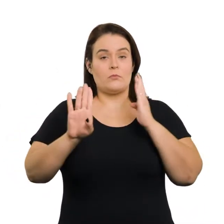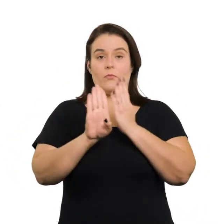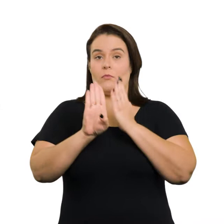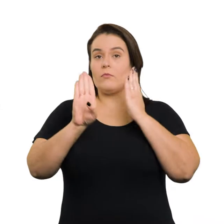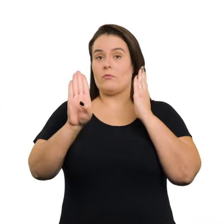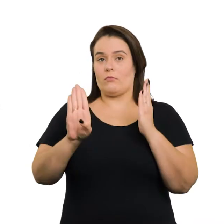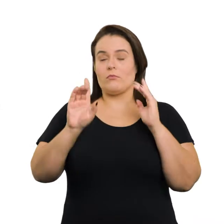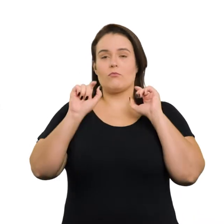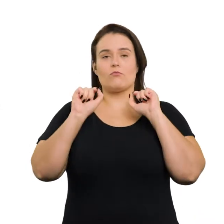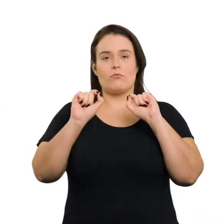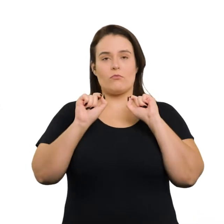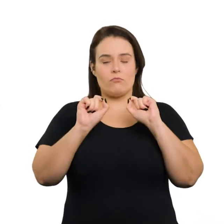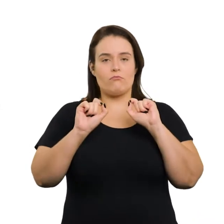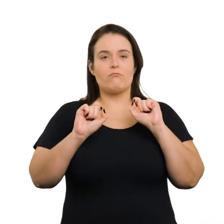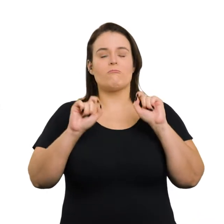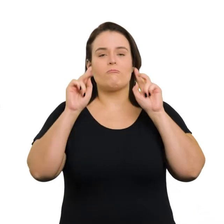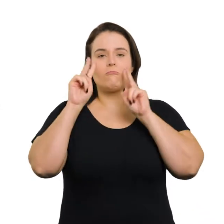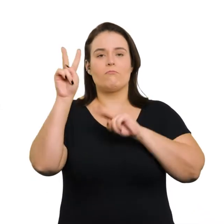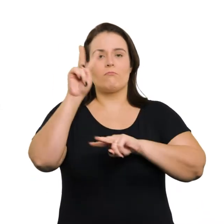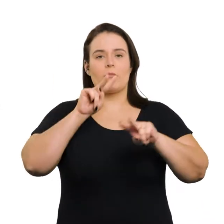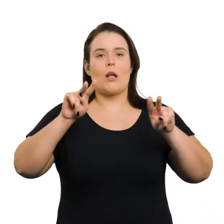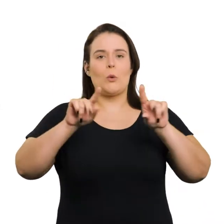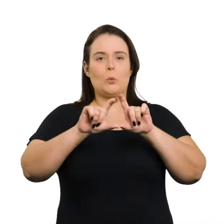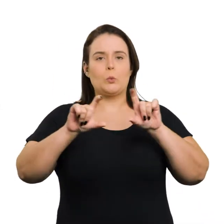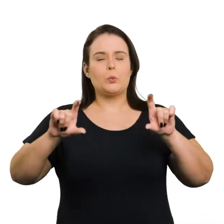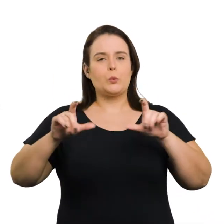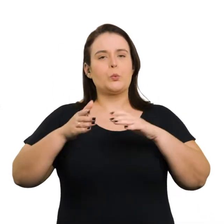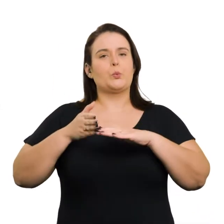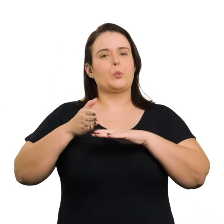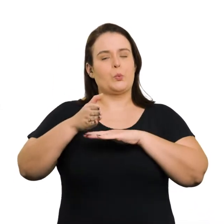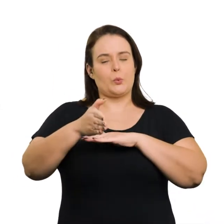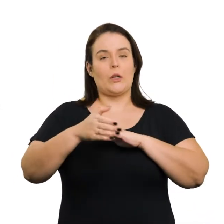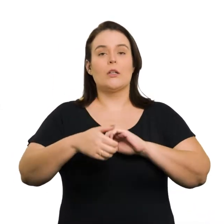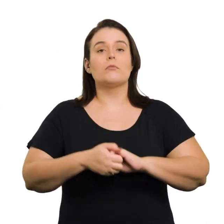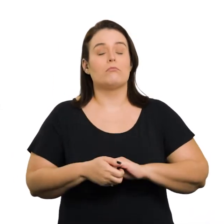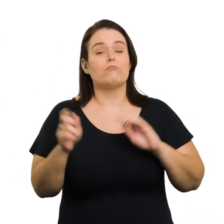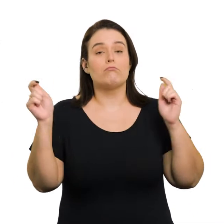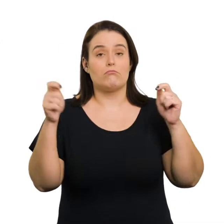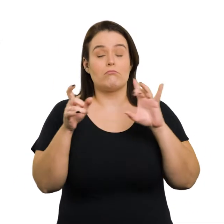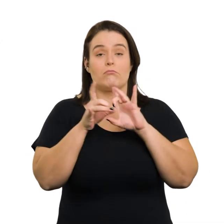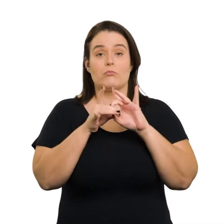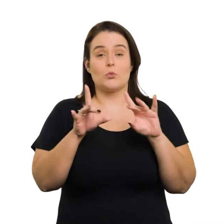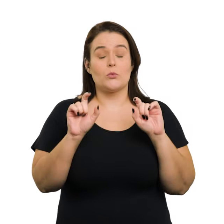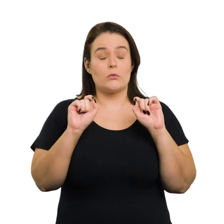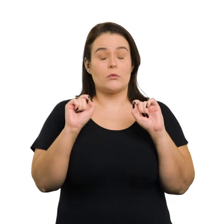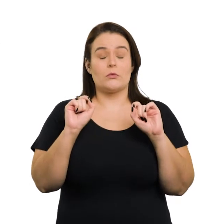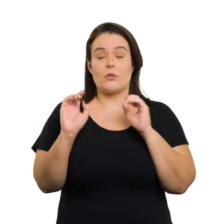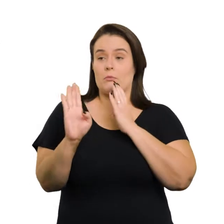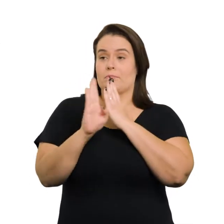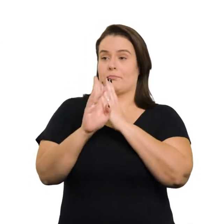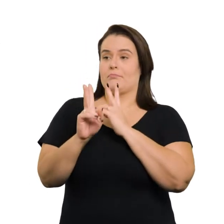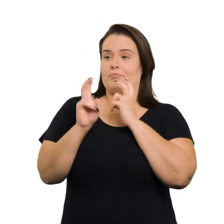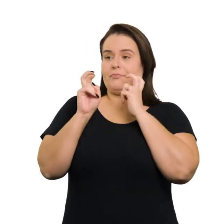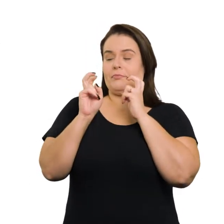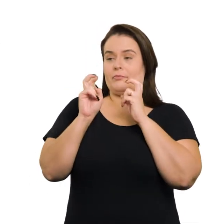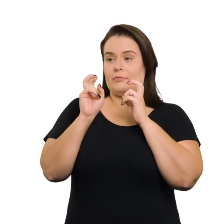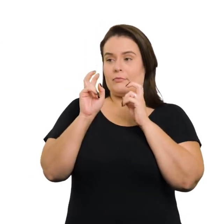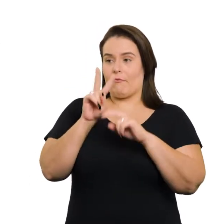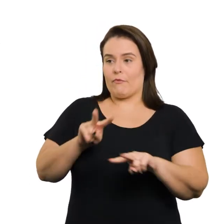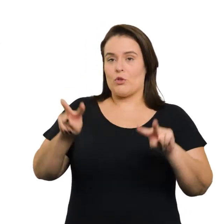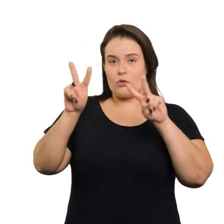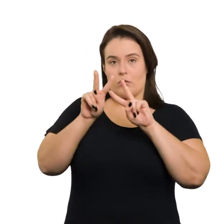ser visivelmente identificadas com sinalização visual de forma contínua, de modo a permitir uma